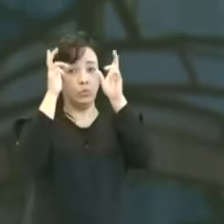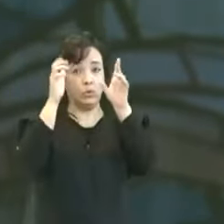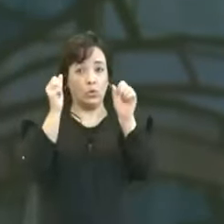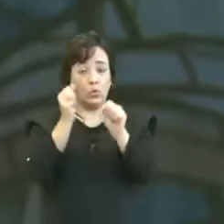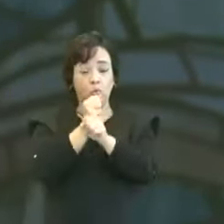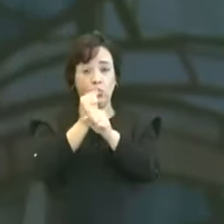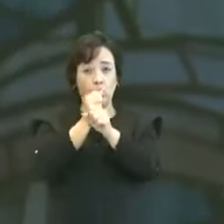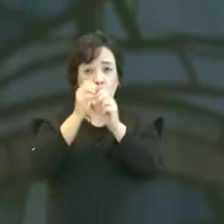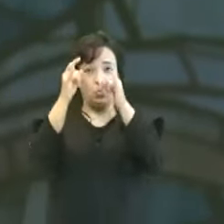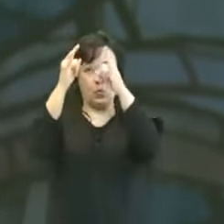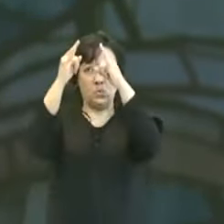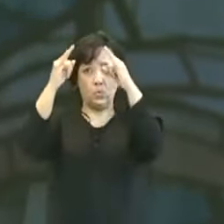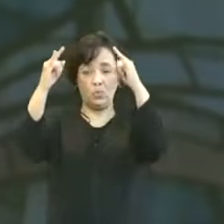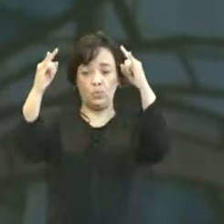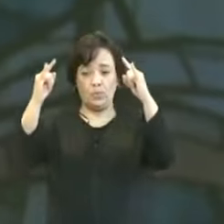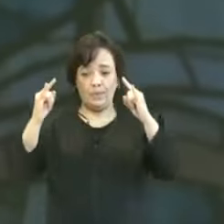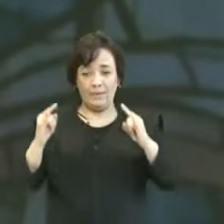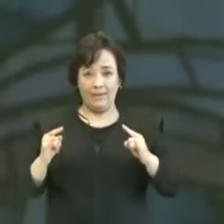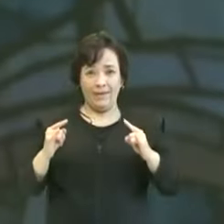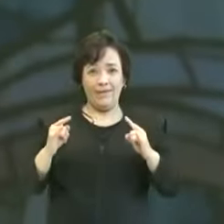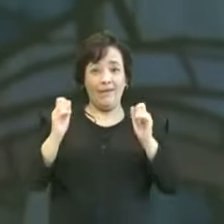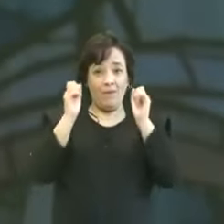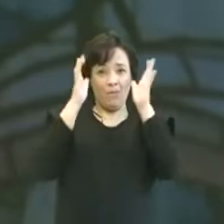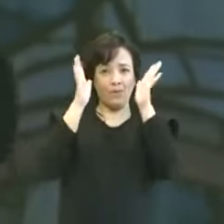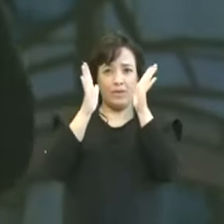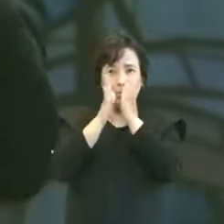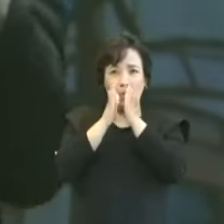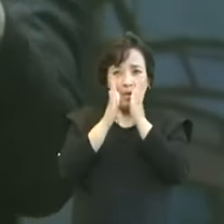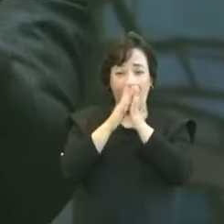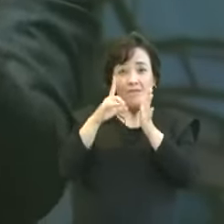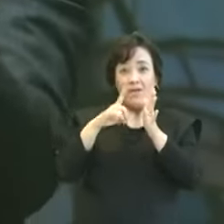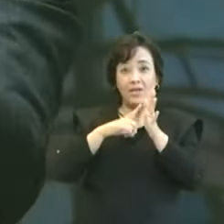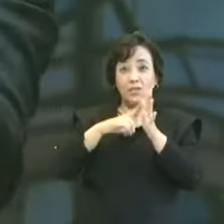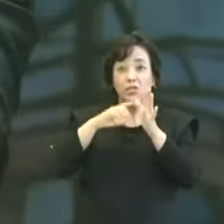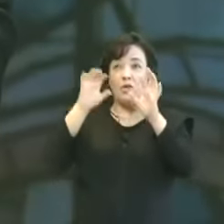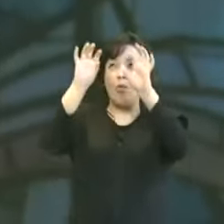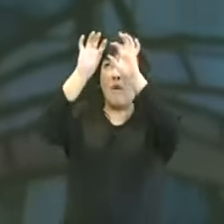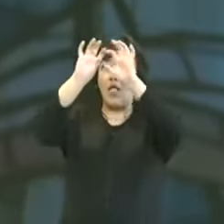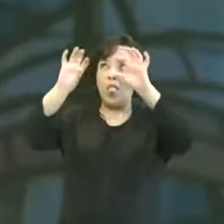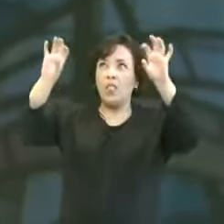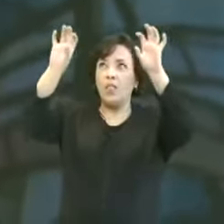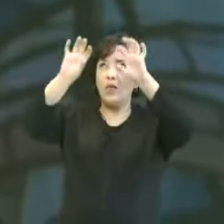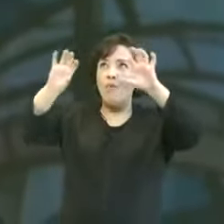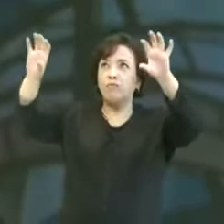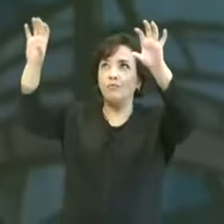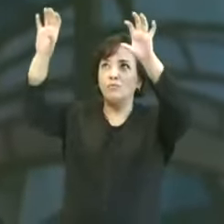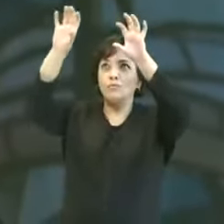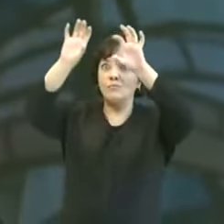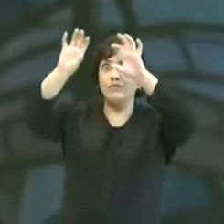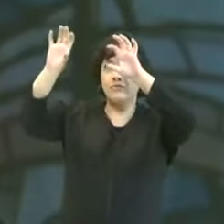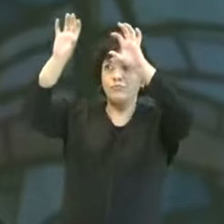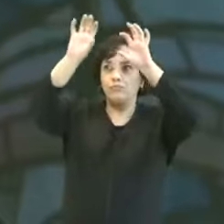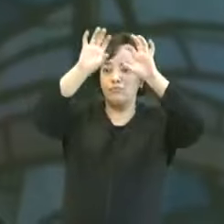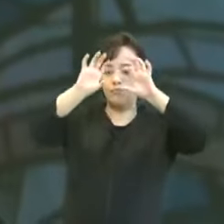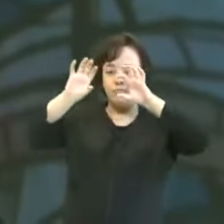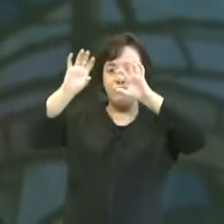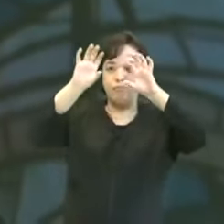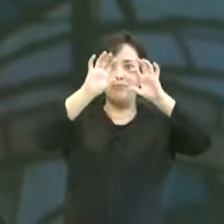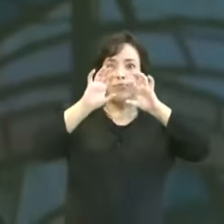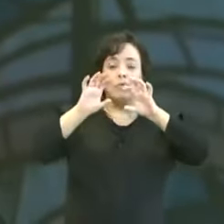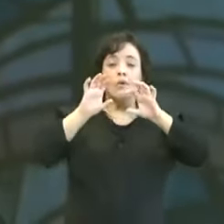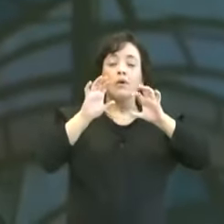Quando ele orava, uma nuvem vinha, e é interessante esse cenário. Moisés estava ensinando o povo a ir a